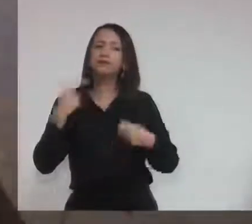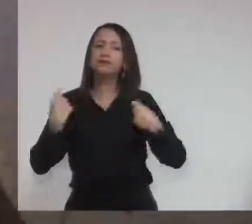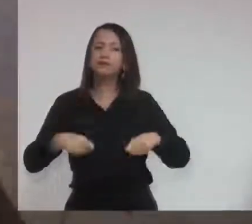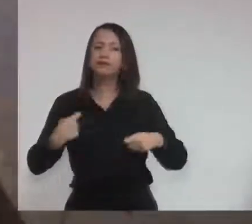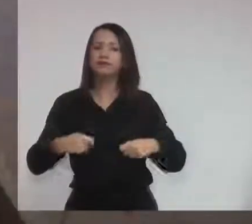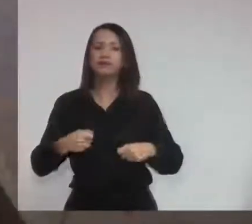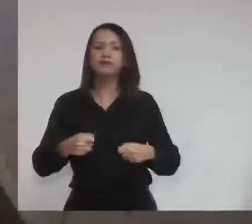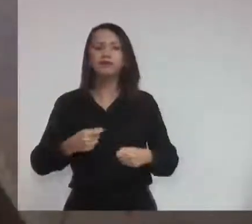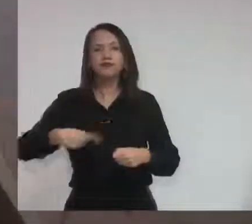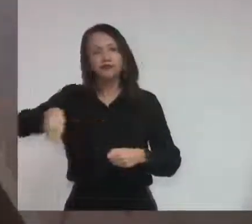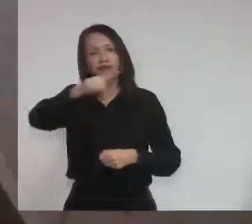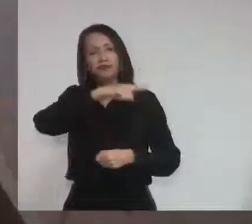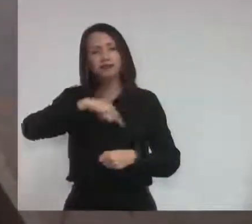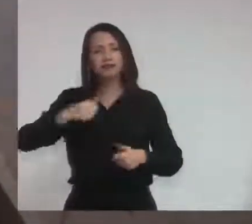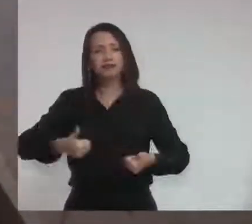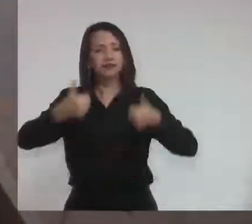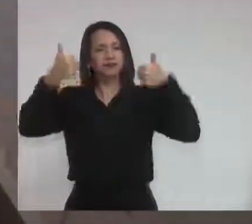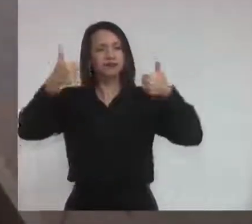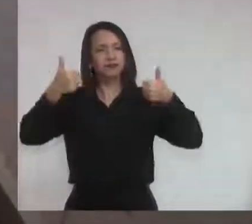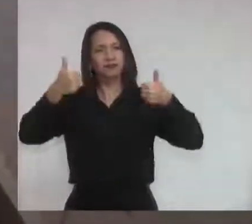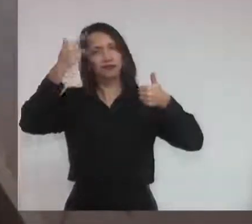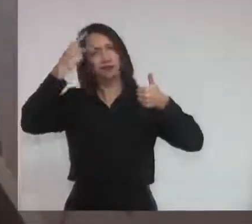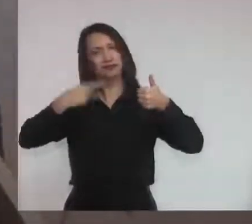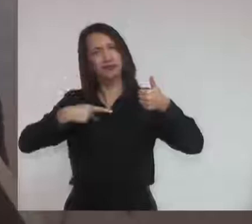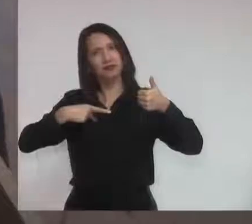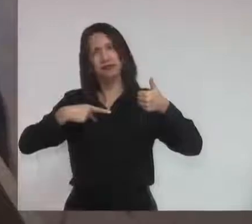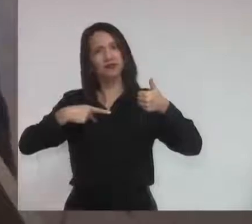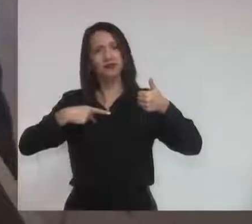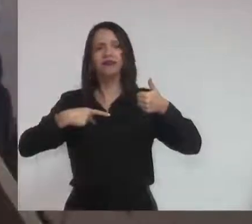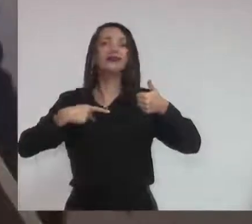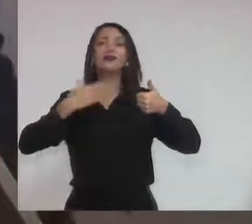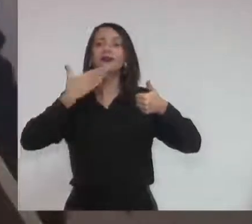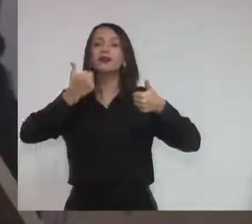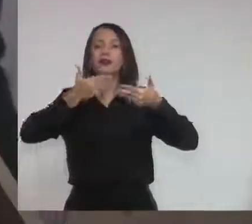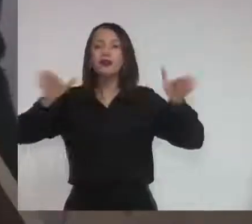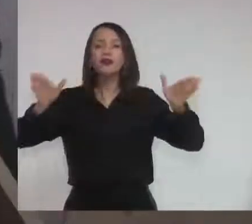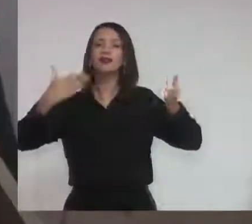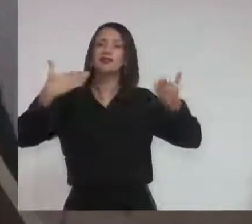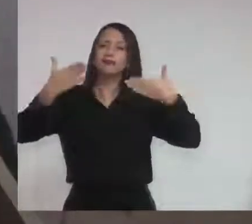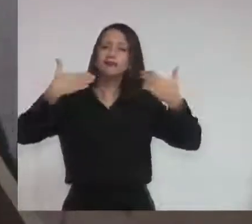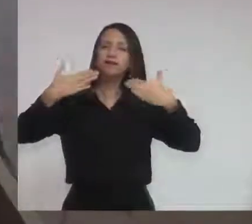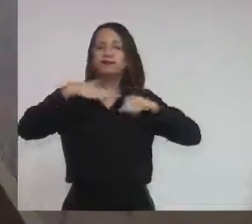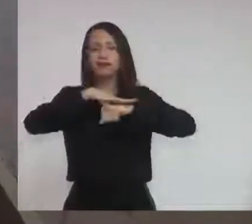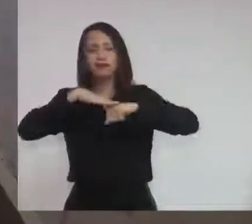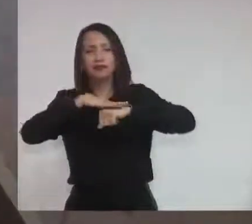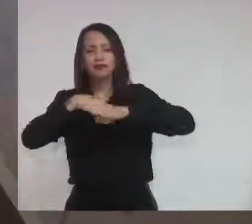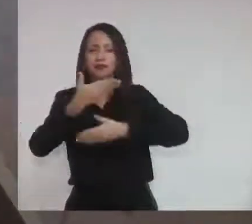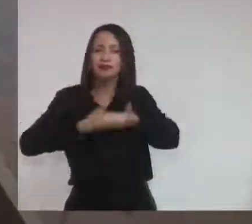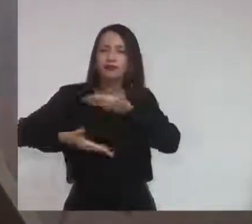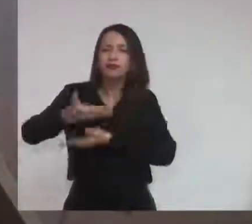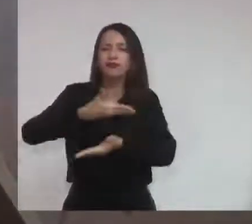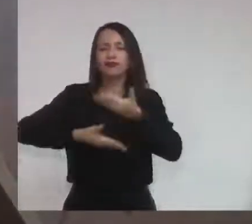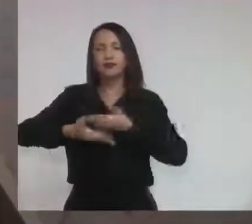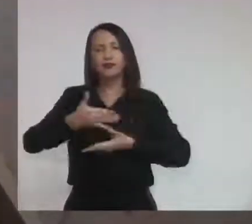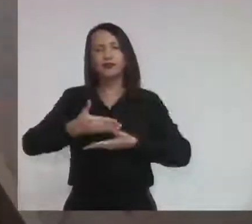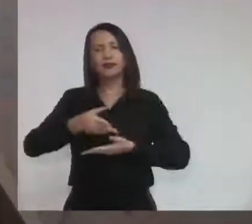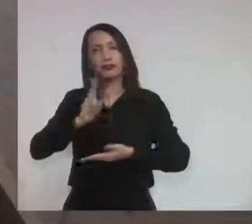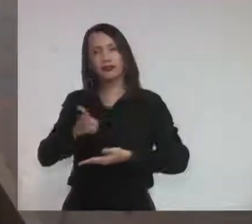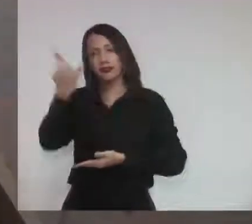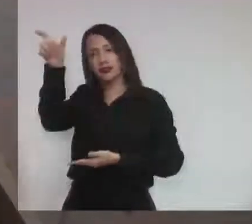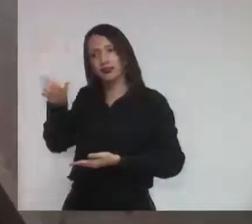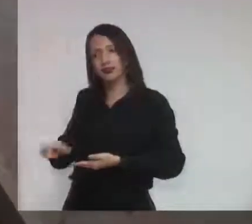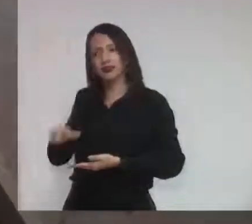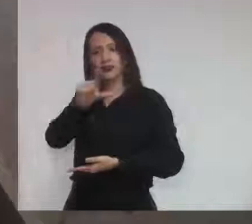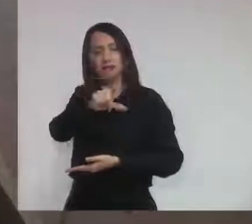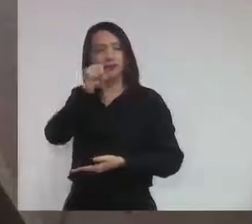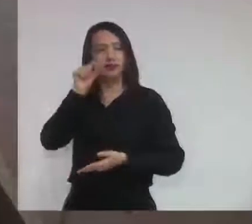a cidade é o que de fato é. E a melhor forma é estar conversando, dialogando, ouvindo. Embora o poder de decisão é sempre do prefeito,